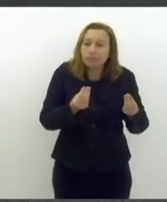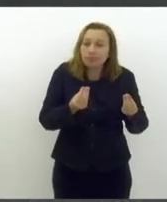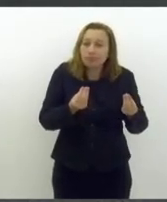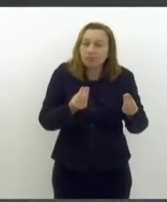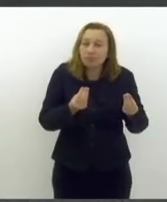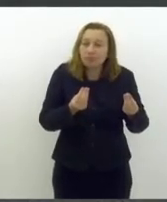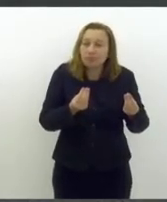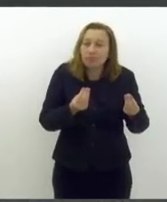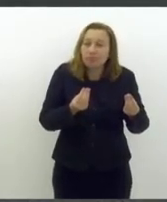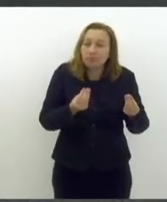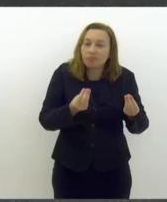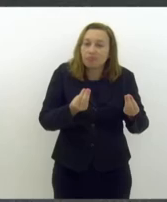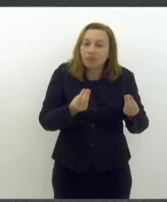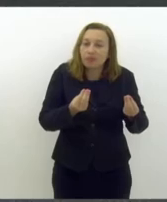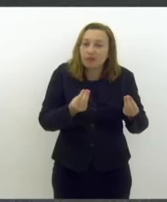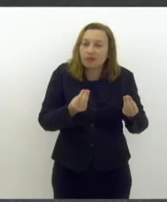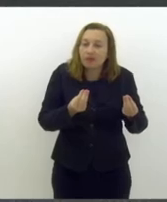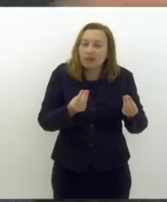certo